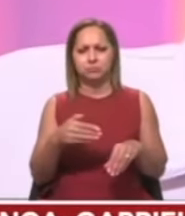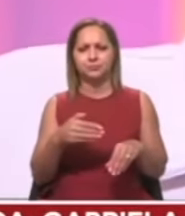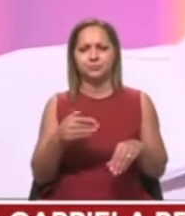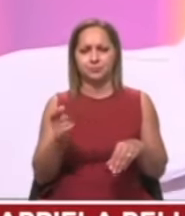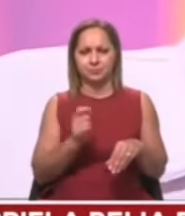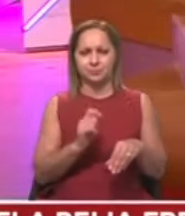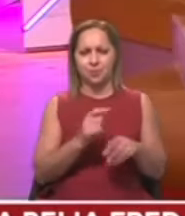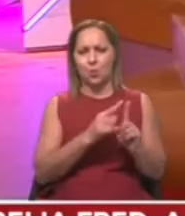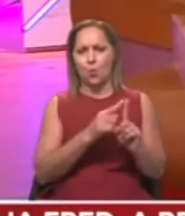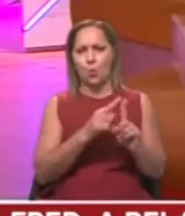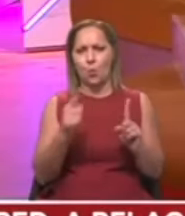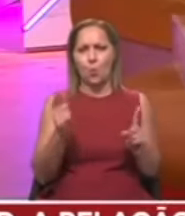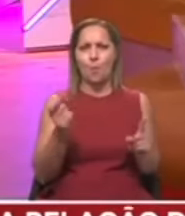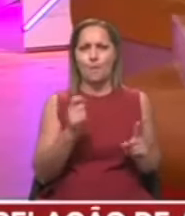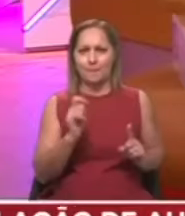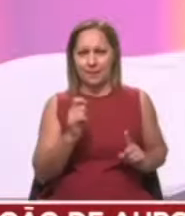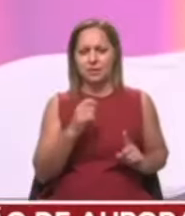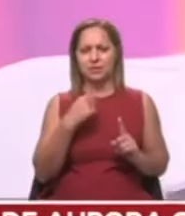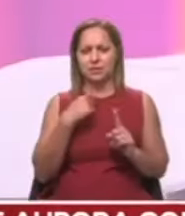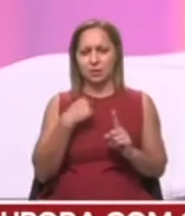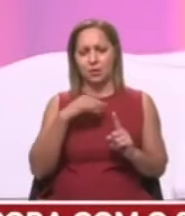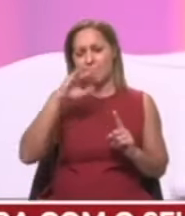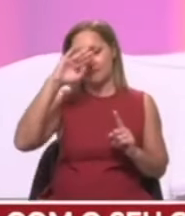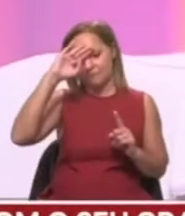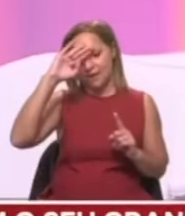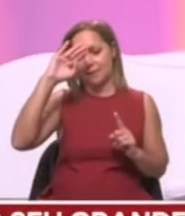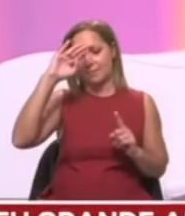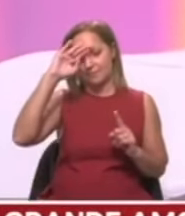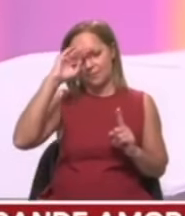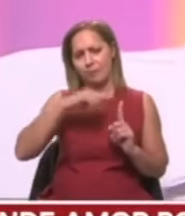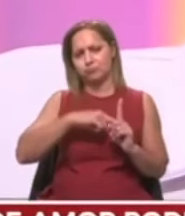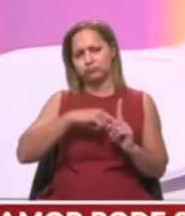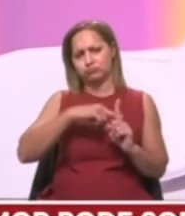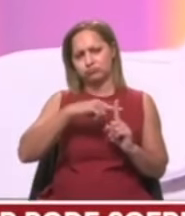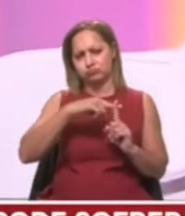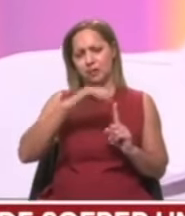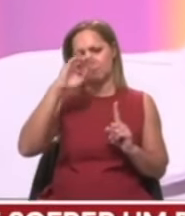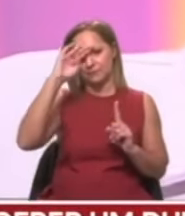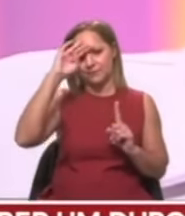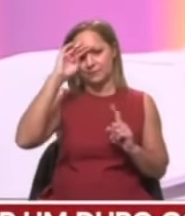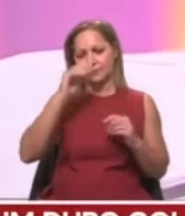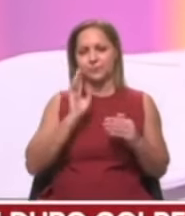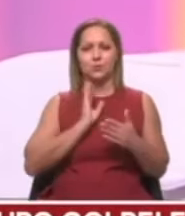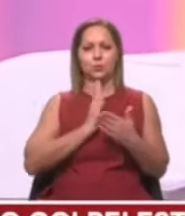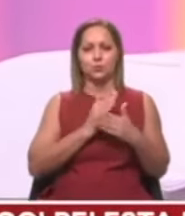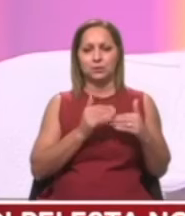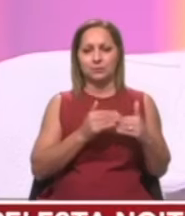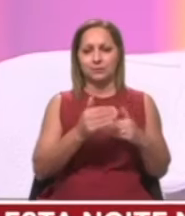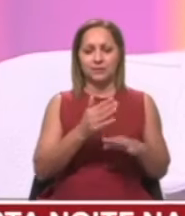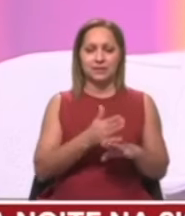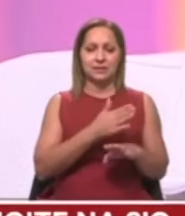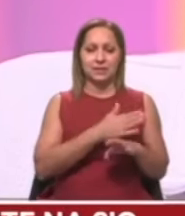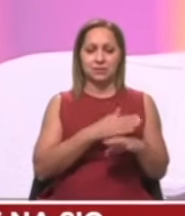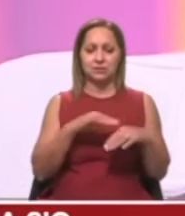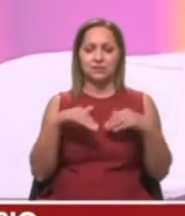um mês em que eu continuei a fazer febres cada vez mais altas. E ali na última fase, antes de ser internado no Garcia de Horta,